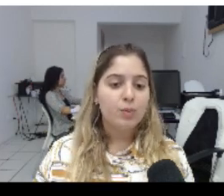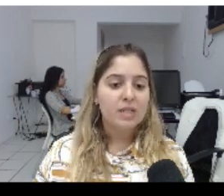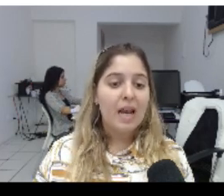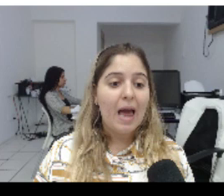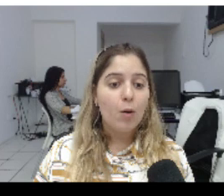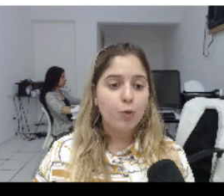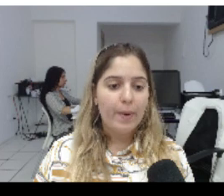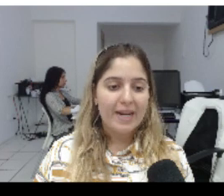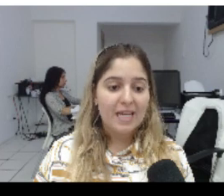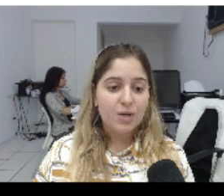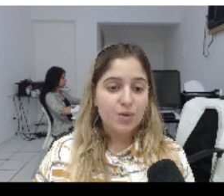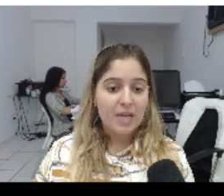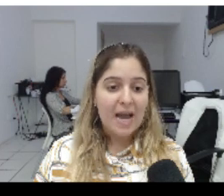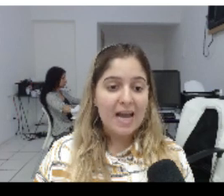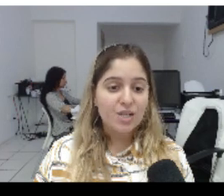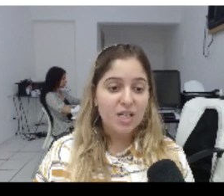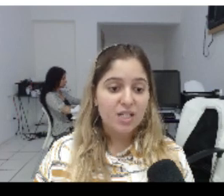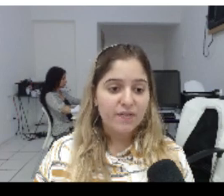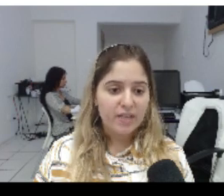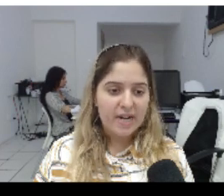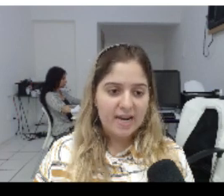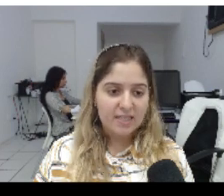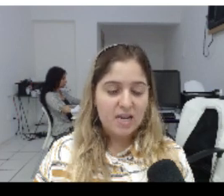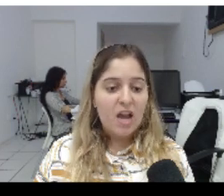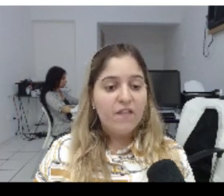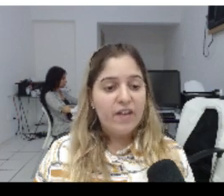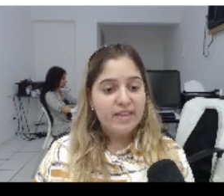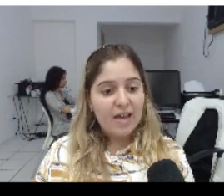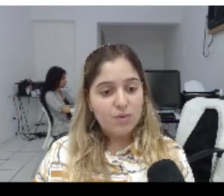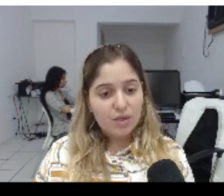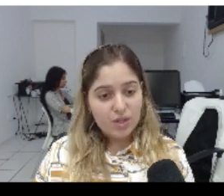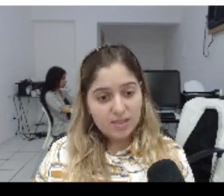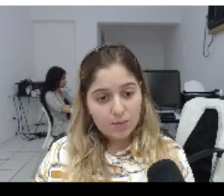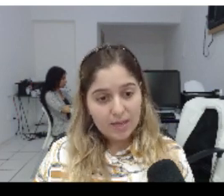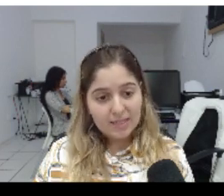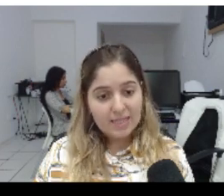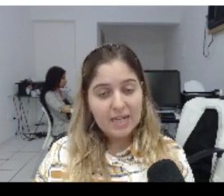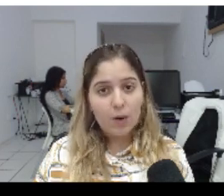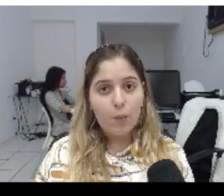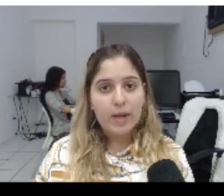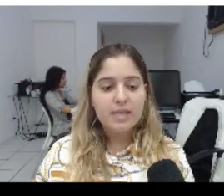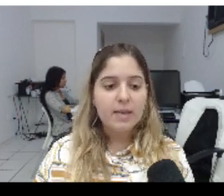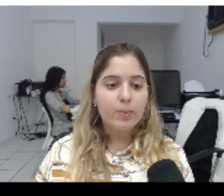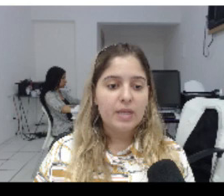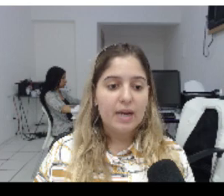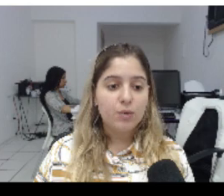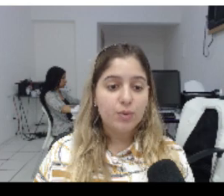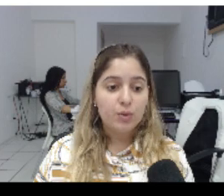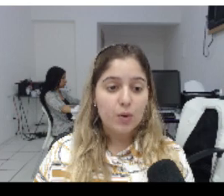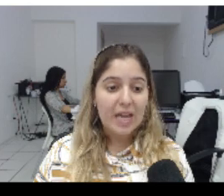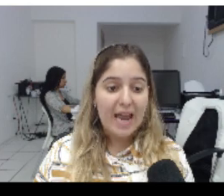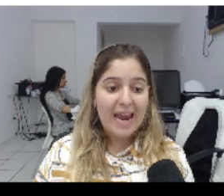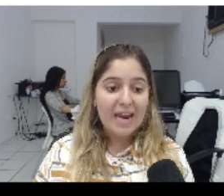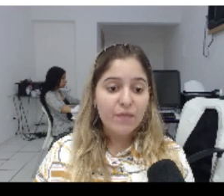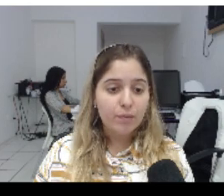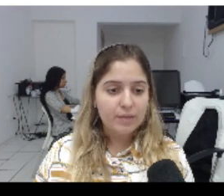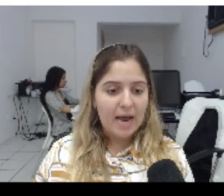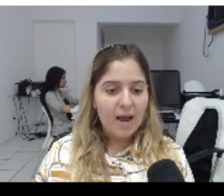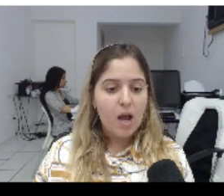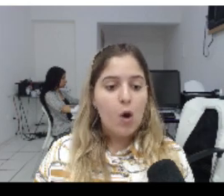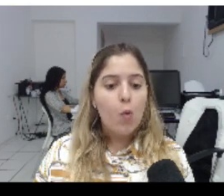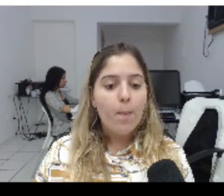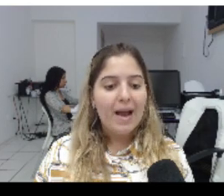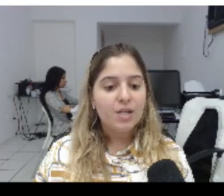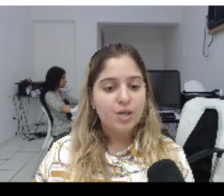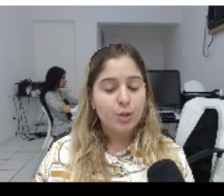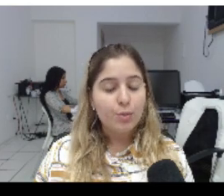isoladamente e busca laudo para questionar agentes federais. Vetado na direção da sigla, o ex-deputado sonha em